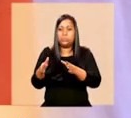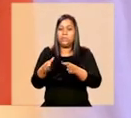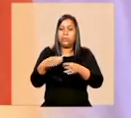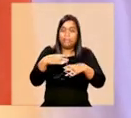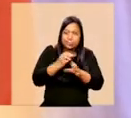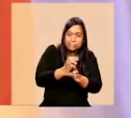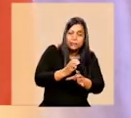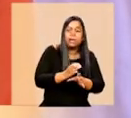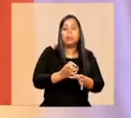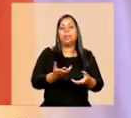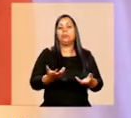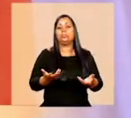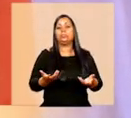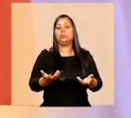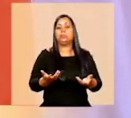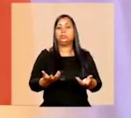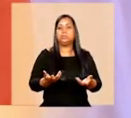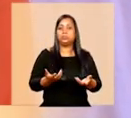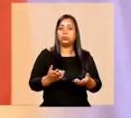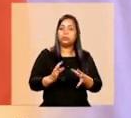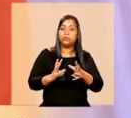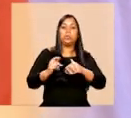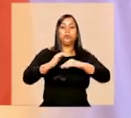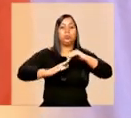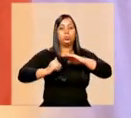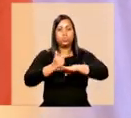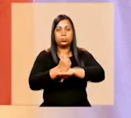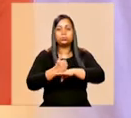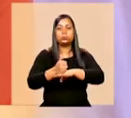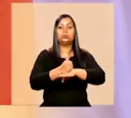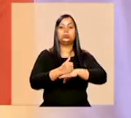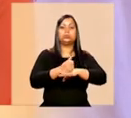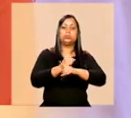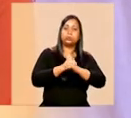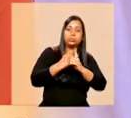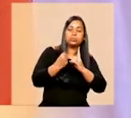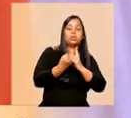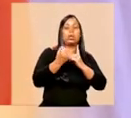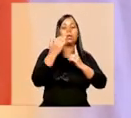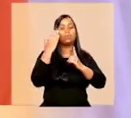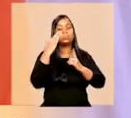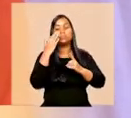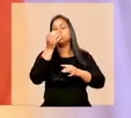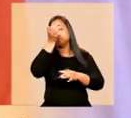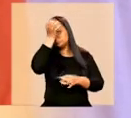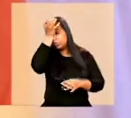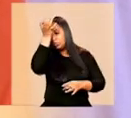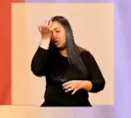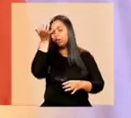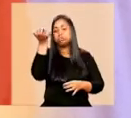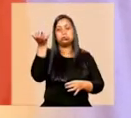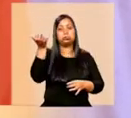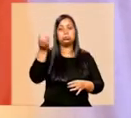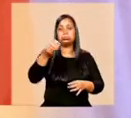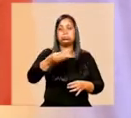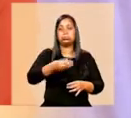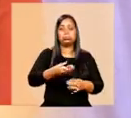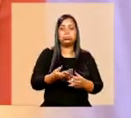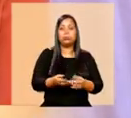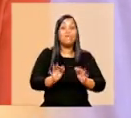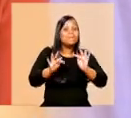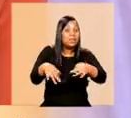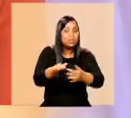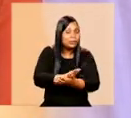exames, enfim, acompanhamento multidisciplinar, social, psico, enfermagem, médicos. A vida